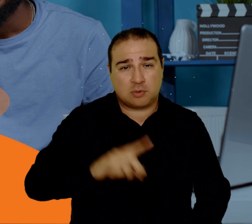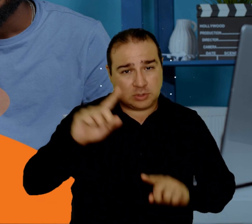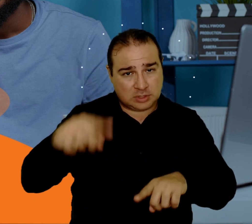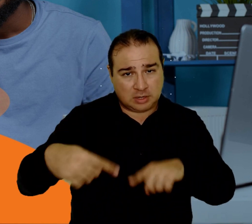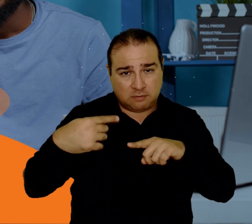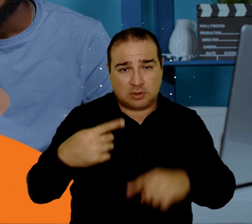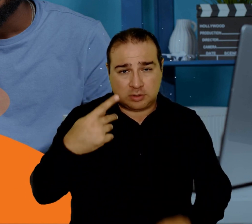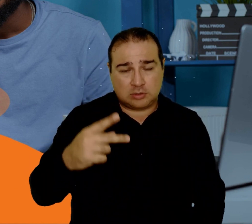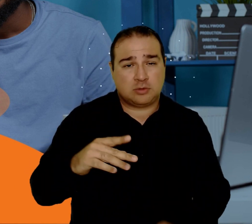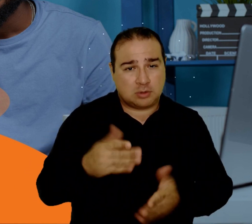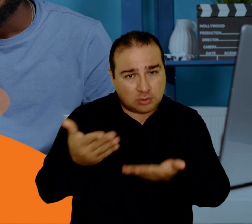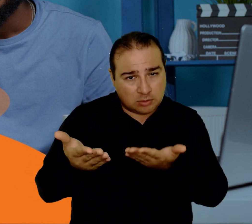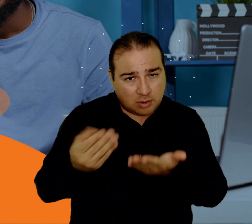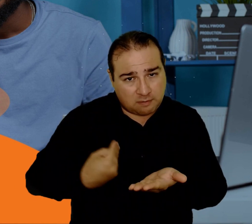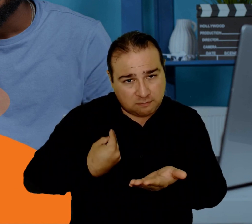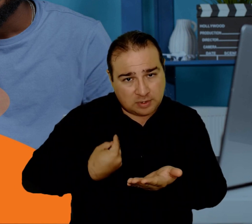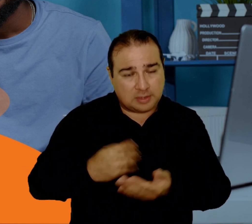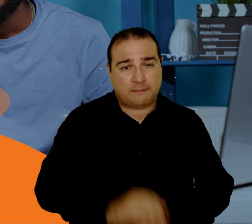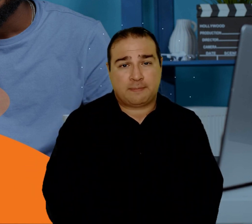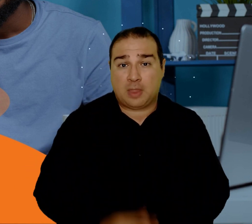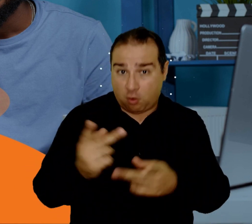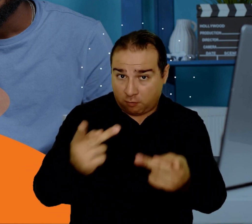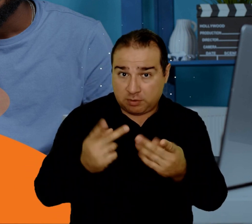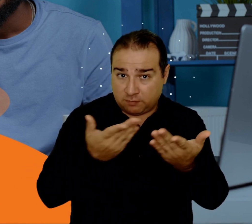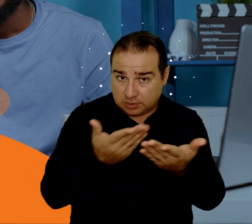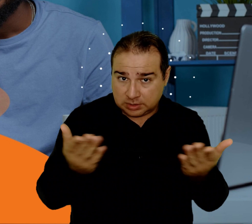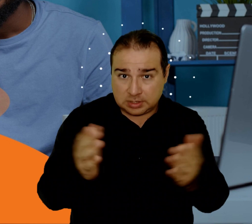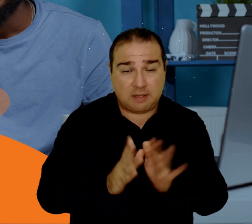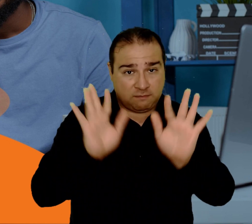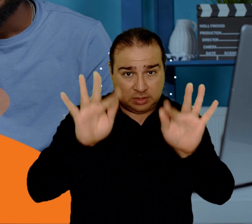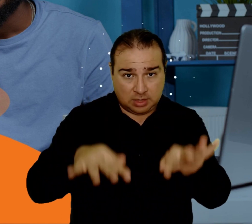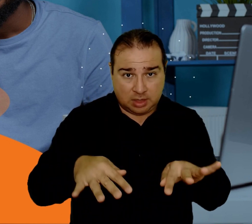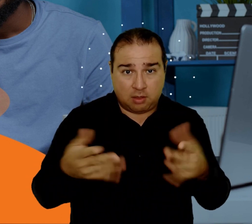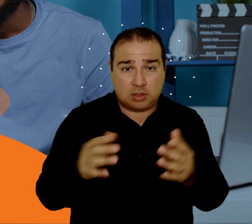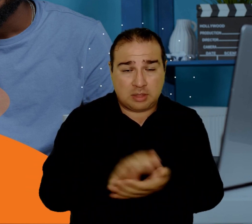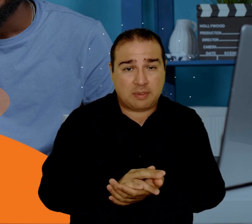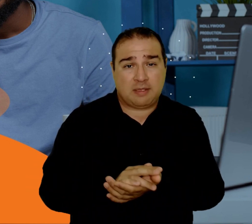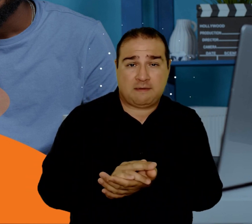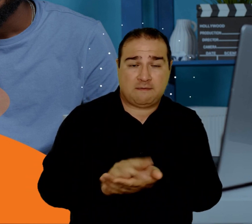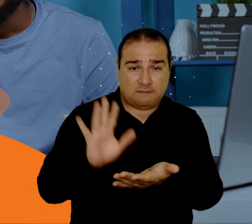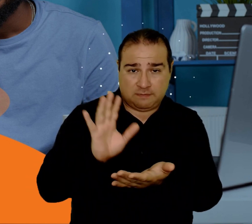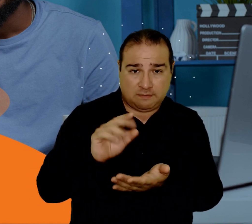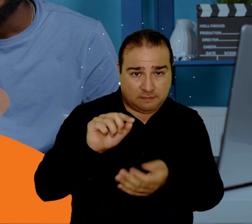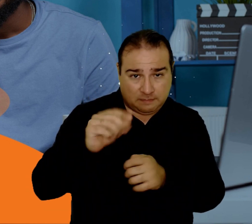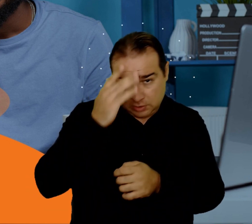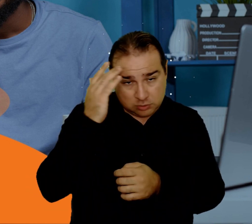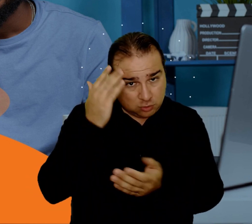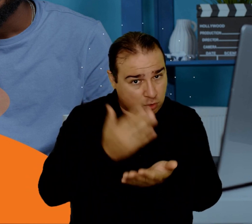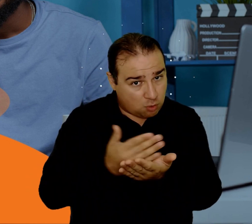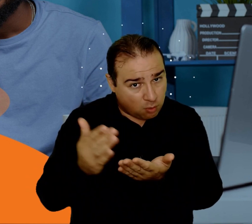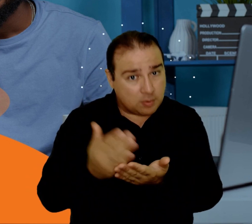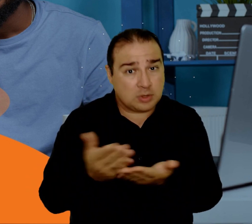e desafios na sua caminhada. Convido a vocês a finalizarem, a realizarem, quem ainda